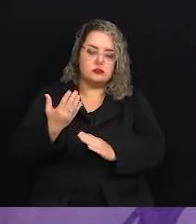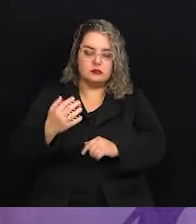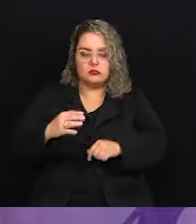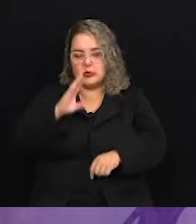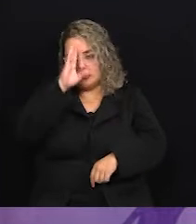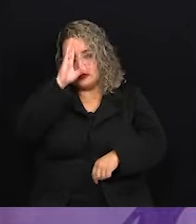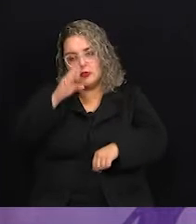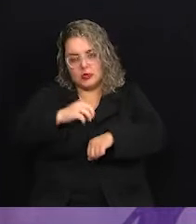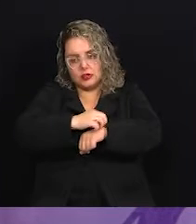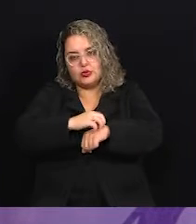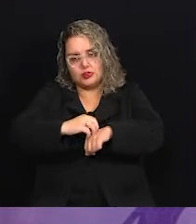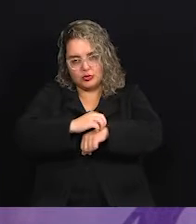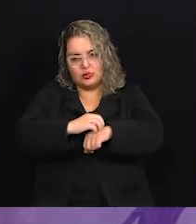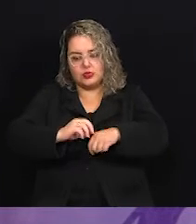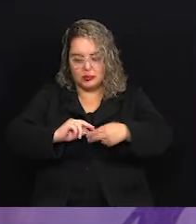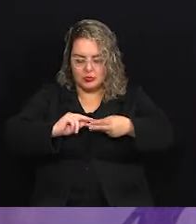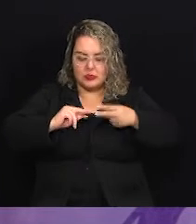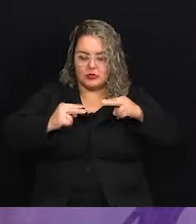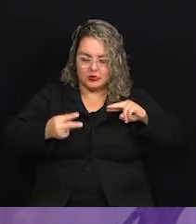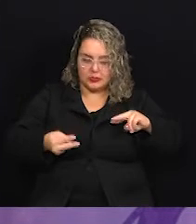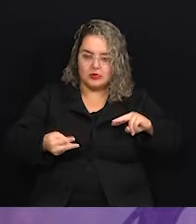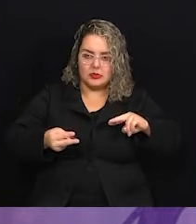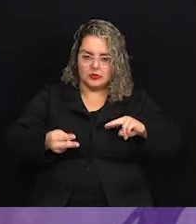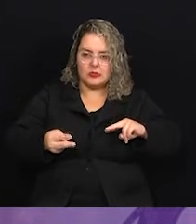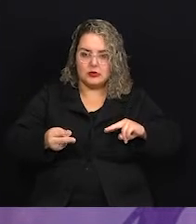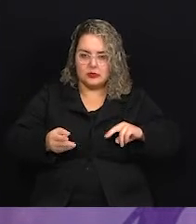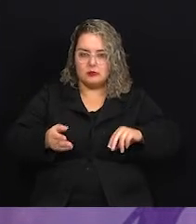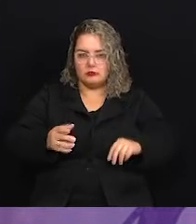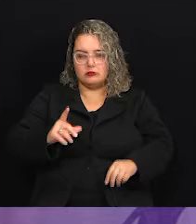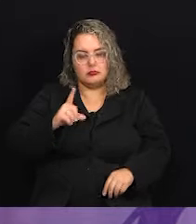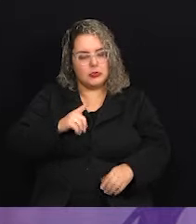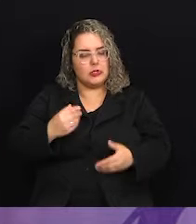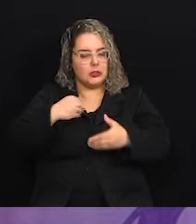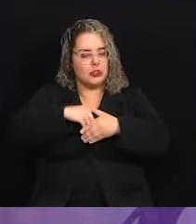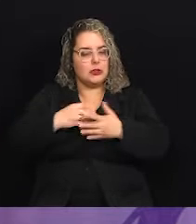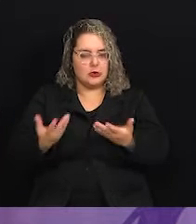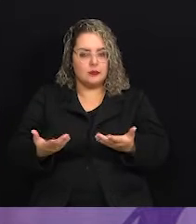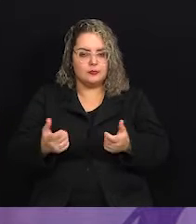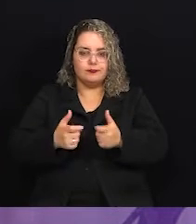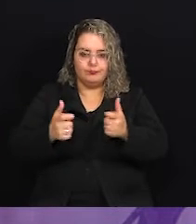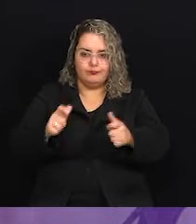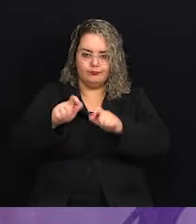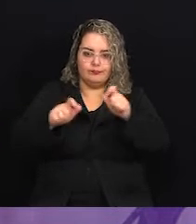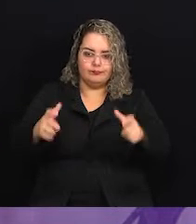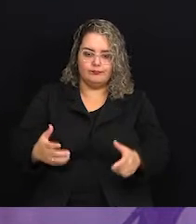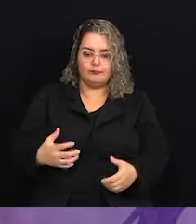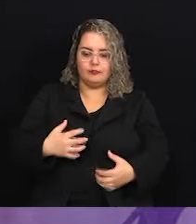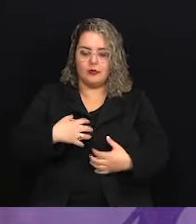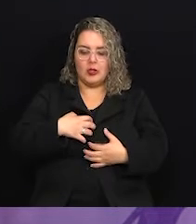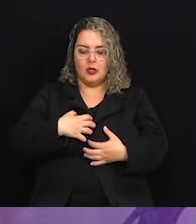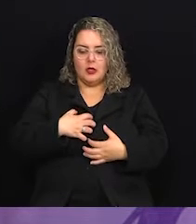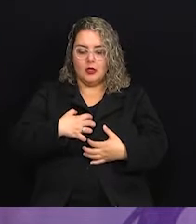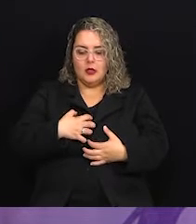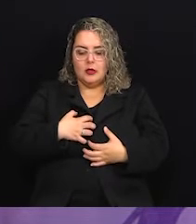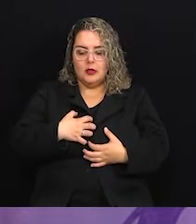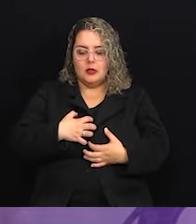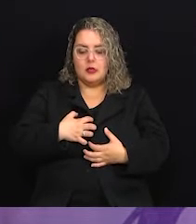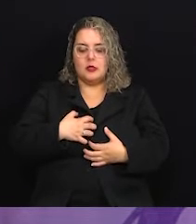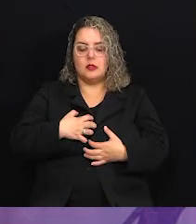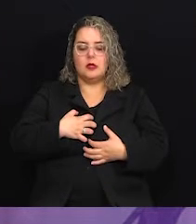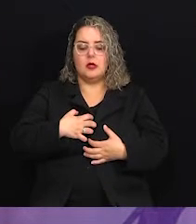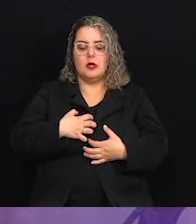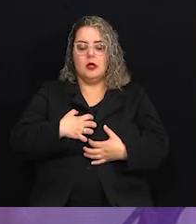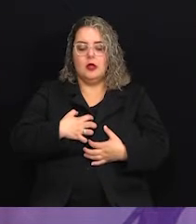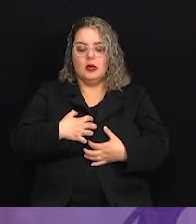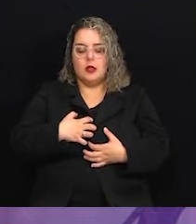principalmente alérgica, ela é geneticamente predeterminada. Então, a maioria das pessoas que tem rinite, asma, tem alguém na família